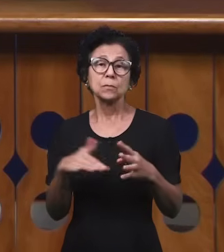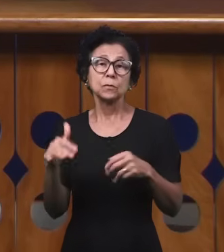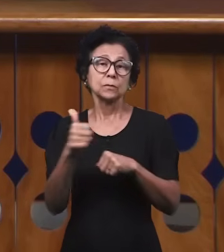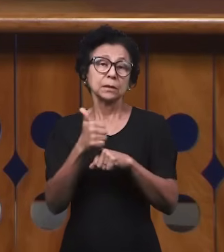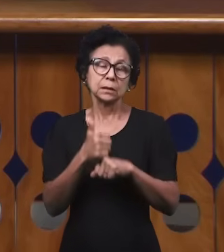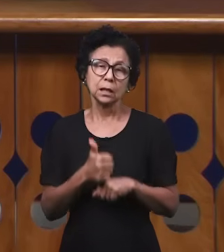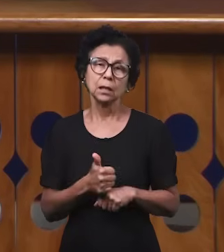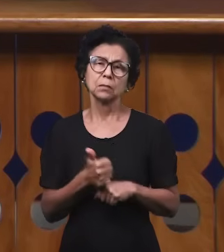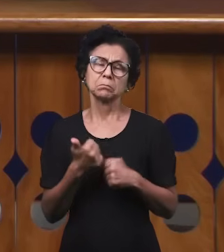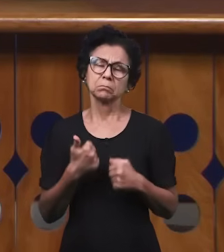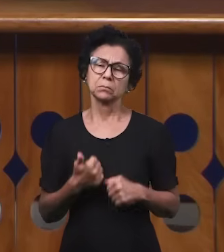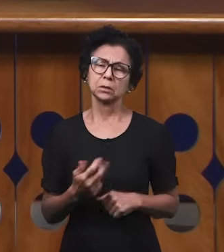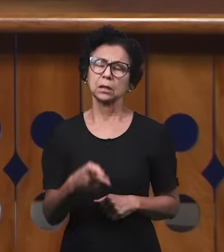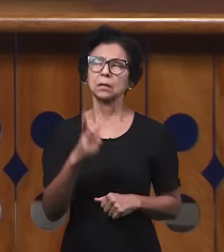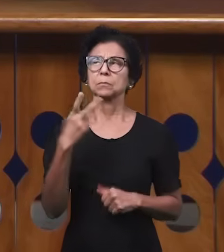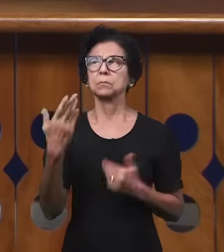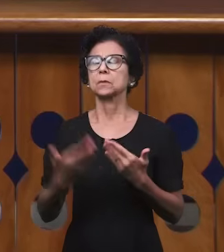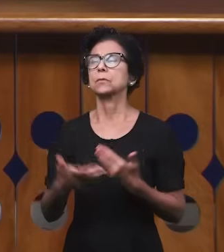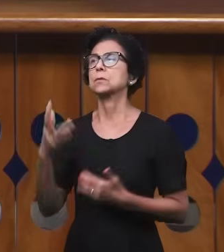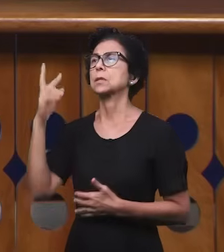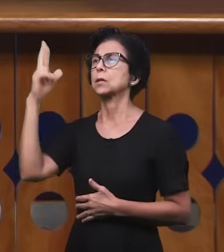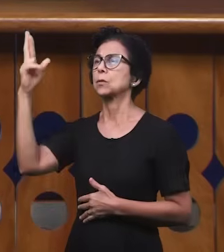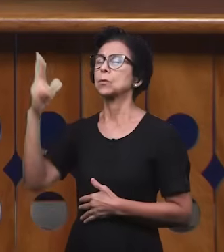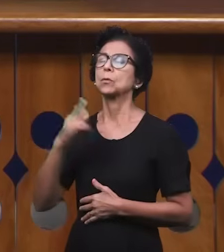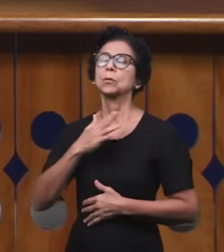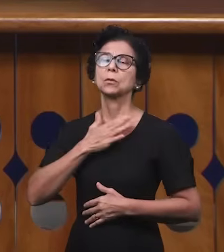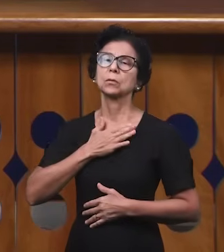com tranquilidade,